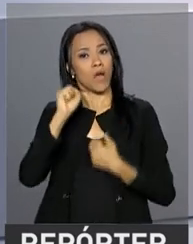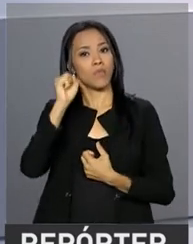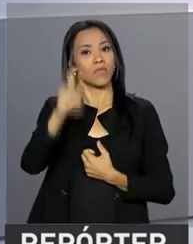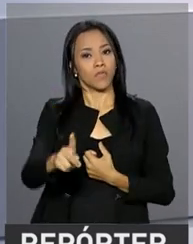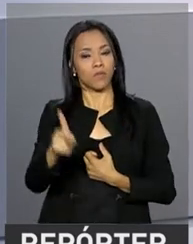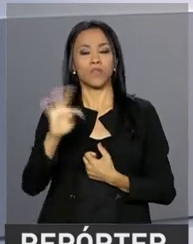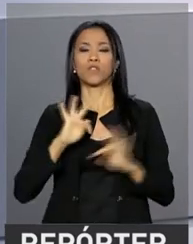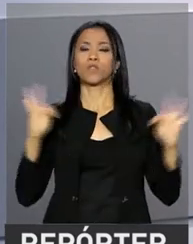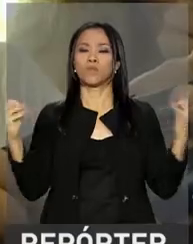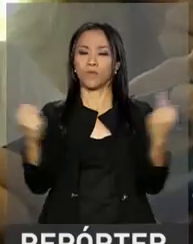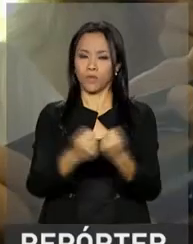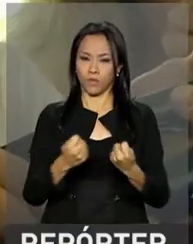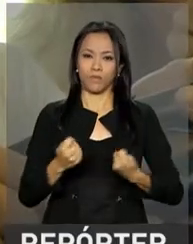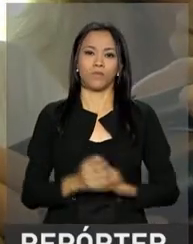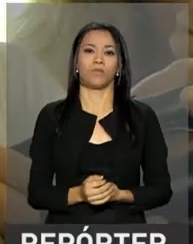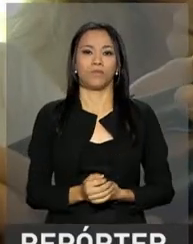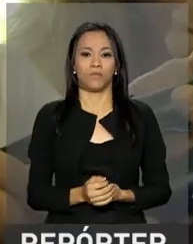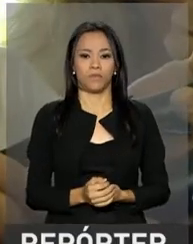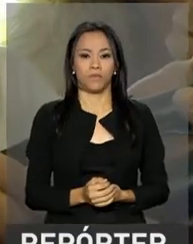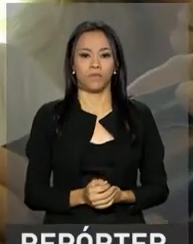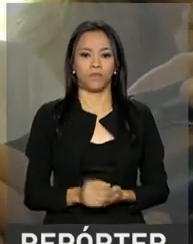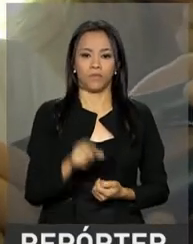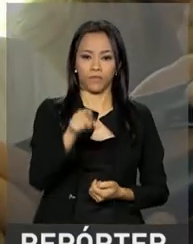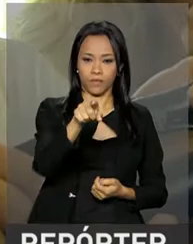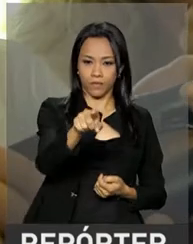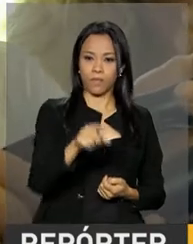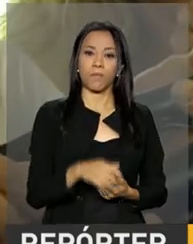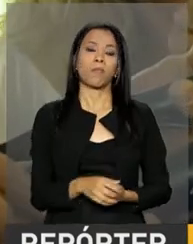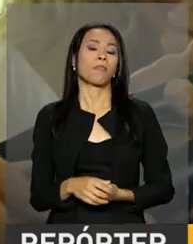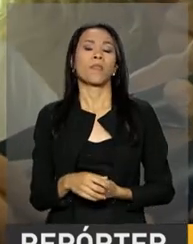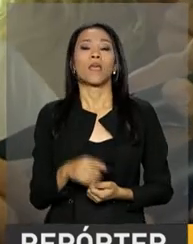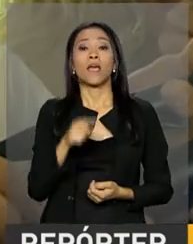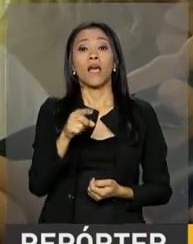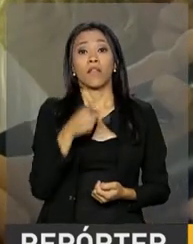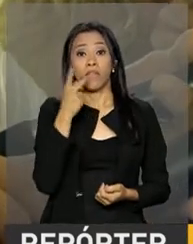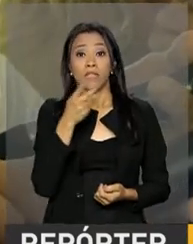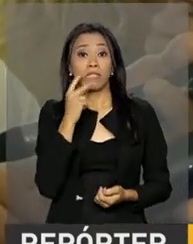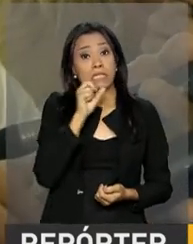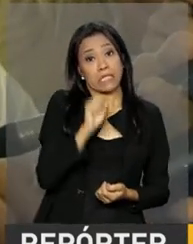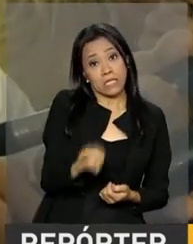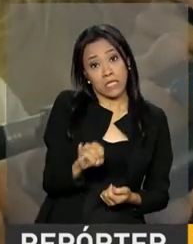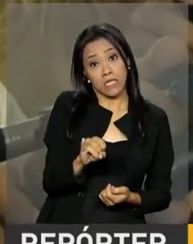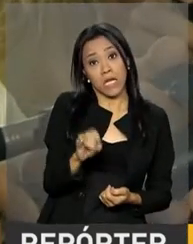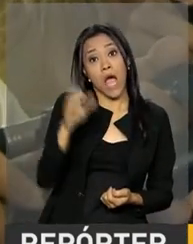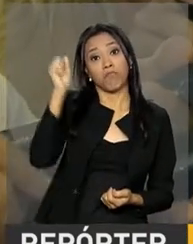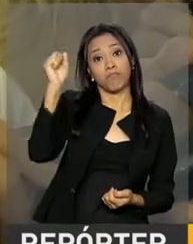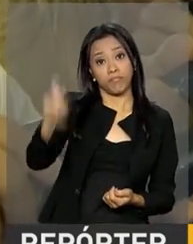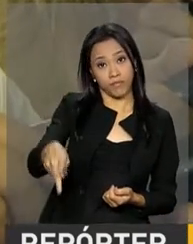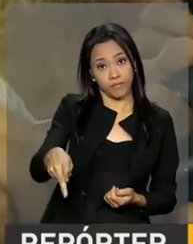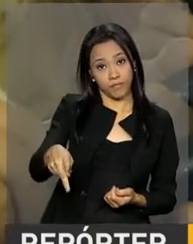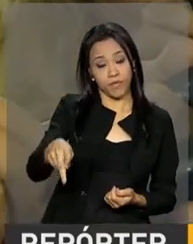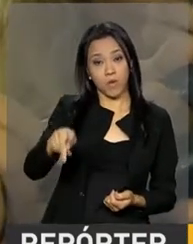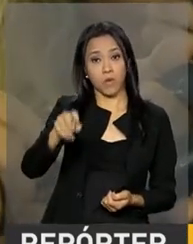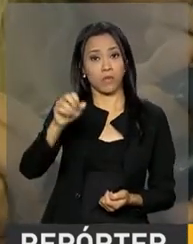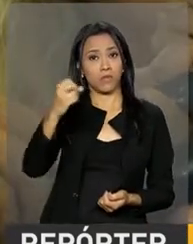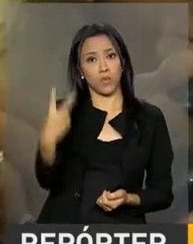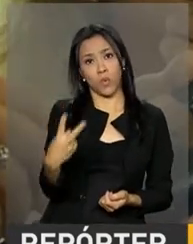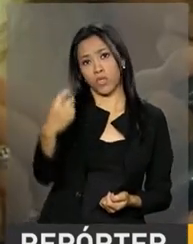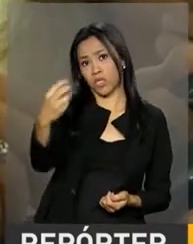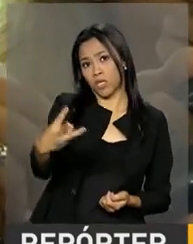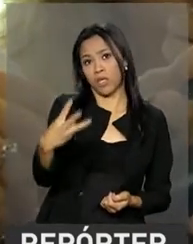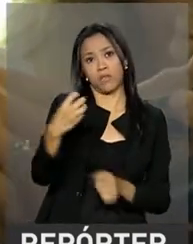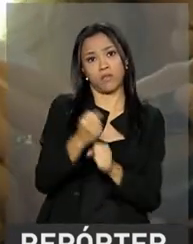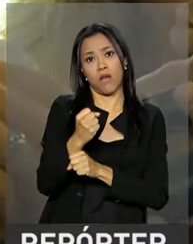brasileiros. O que está em jogo não é se alguém vai se aposentar dois, três